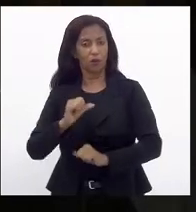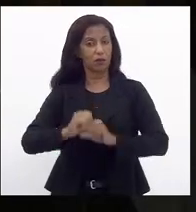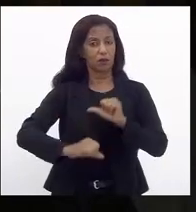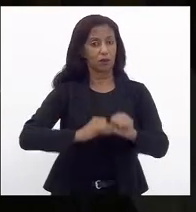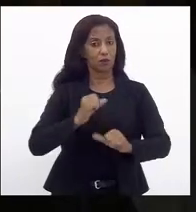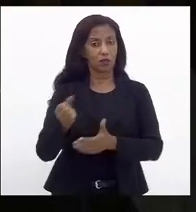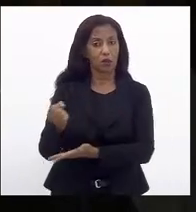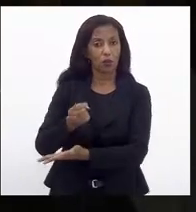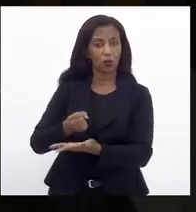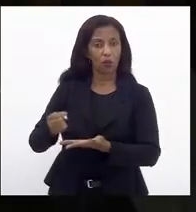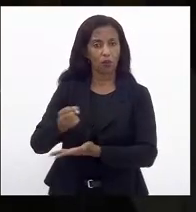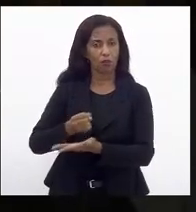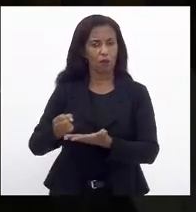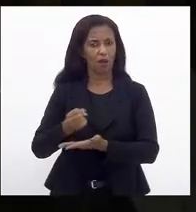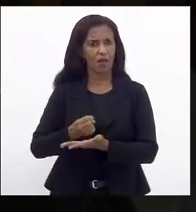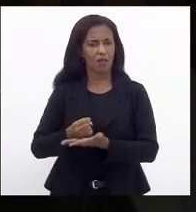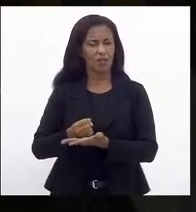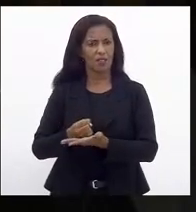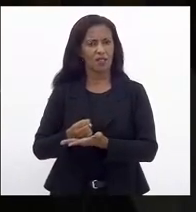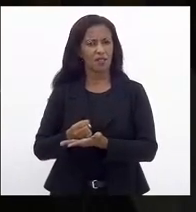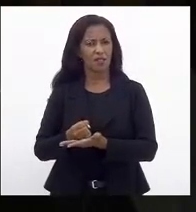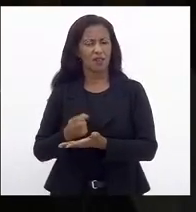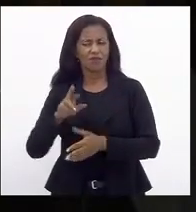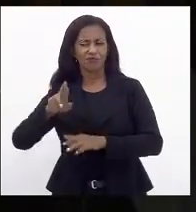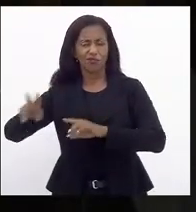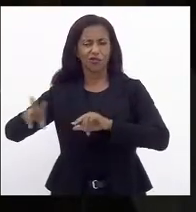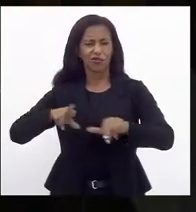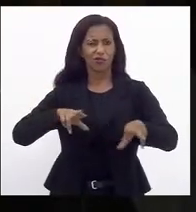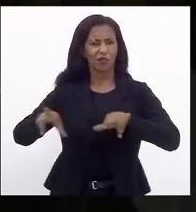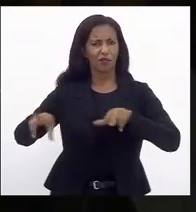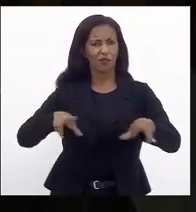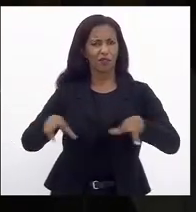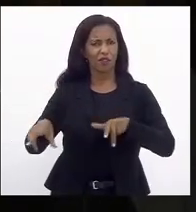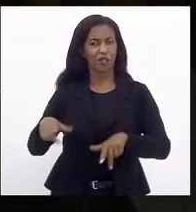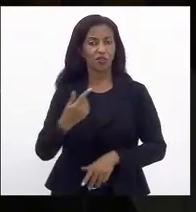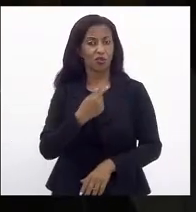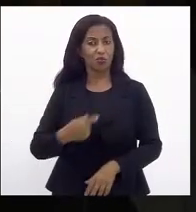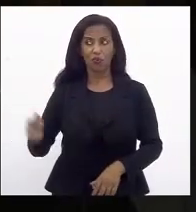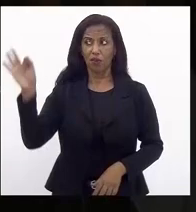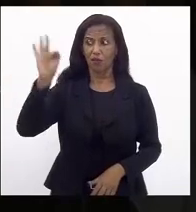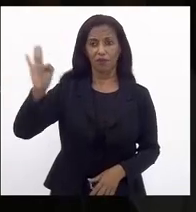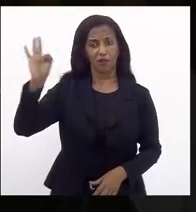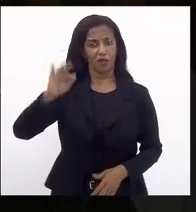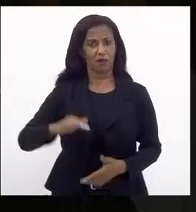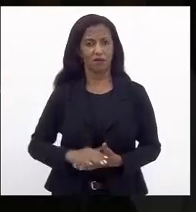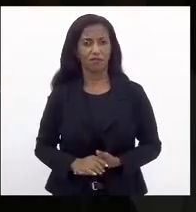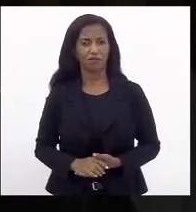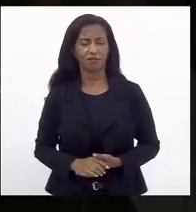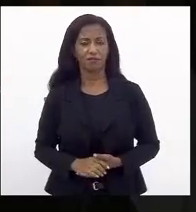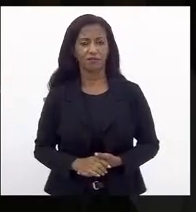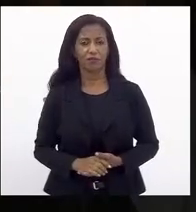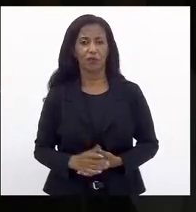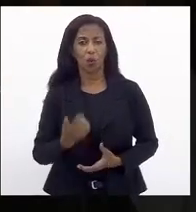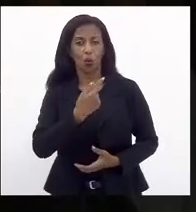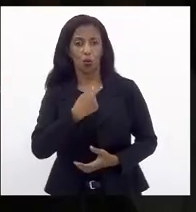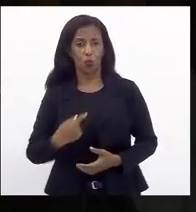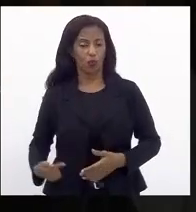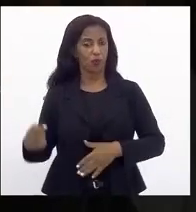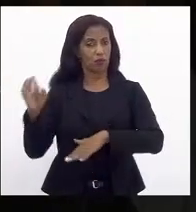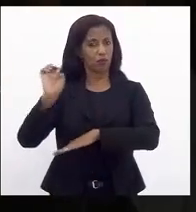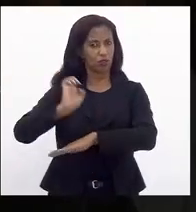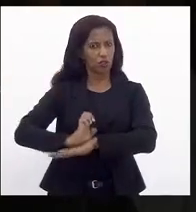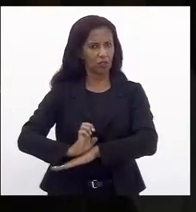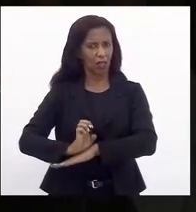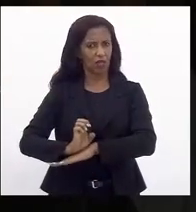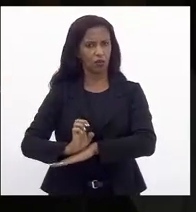com base em doses muito diferentes das do governo federal o governo do estado